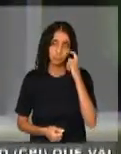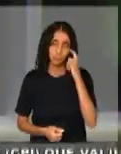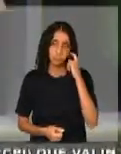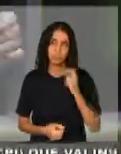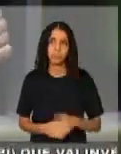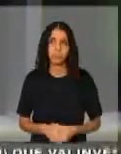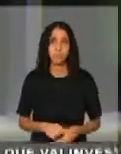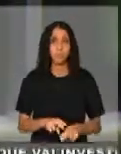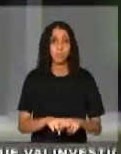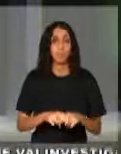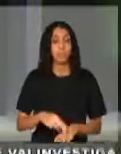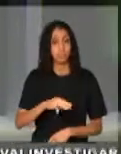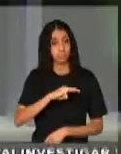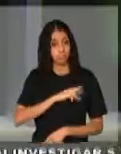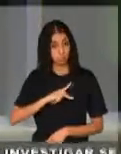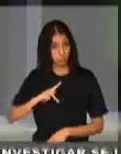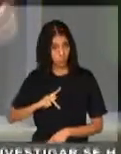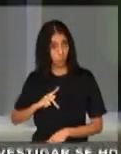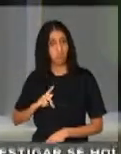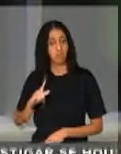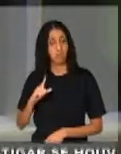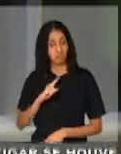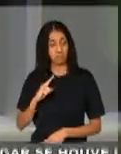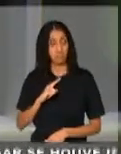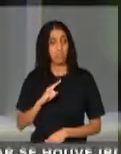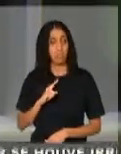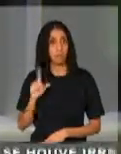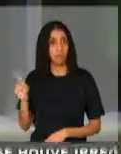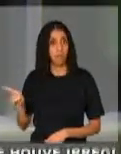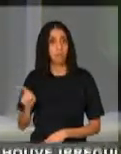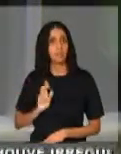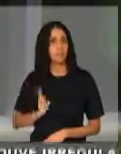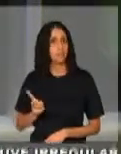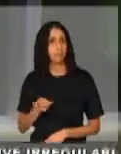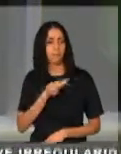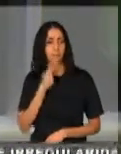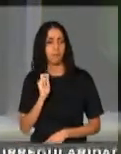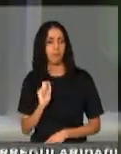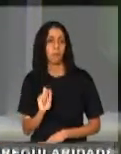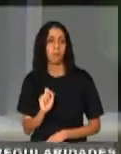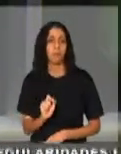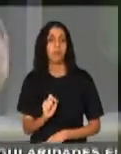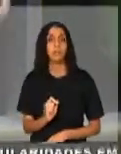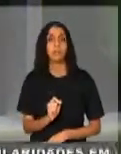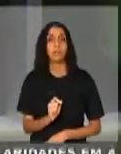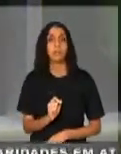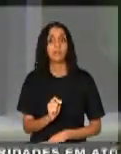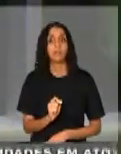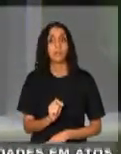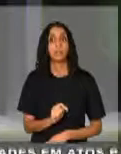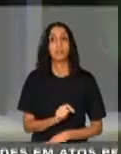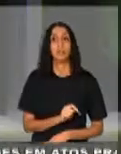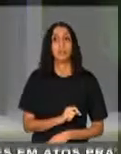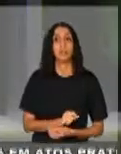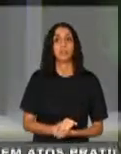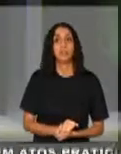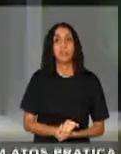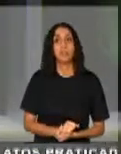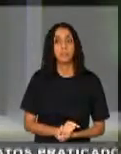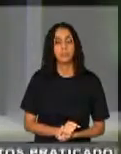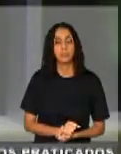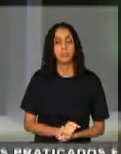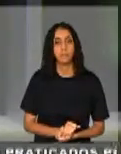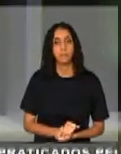expressão do Ministério Público Federal e da Defensoria Pública da União, onde diz que esse